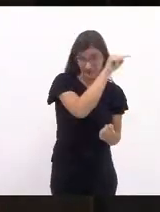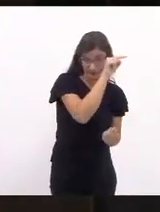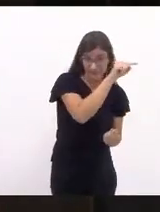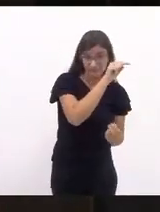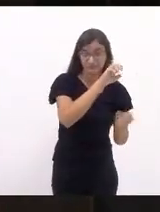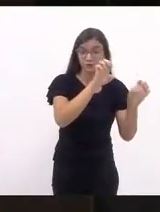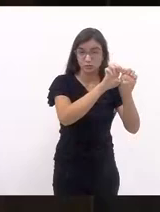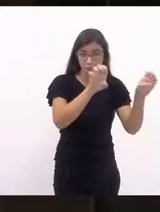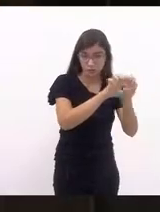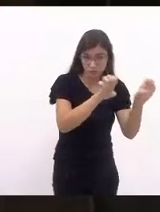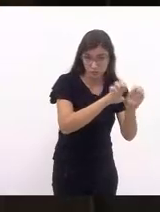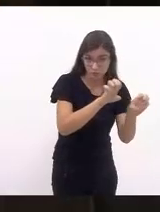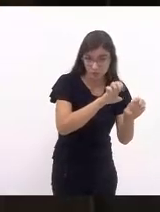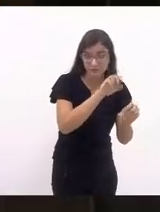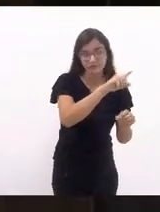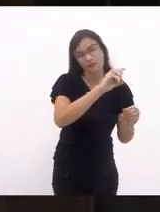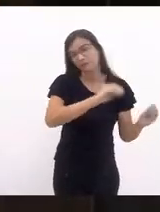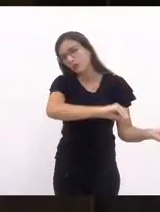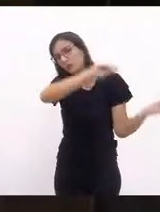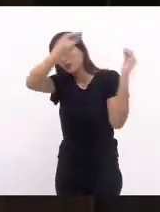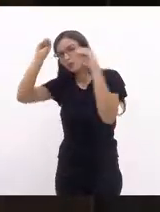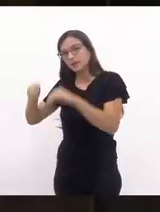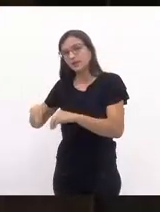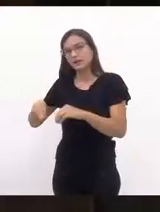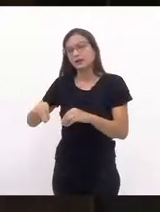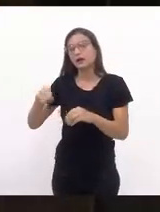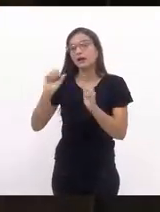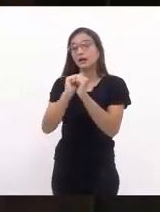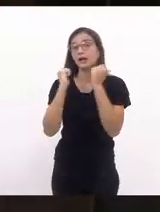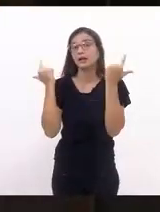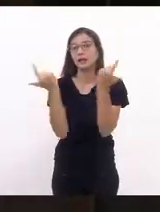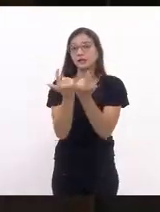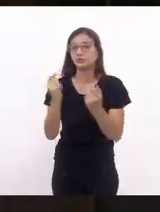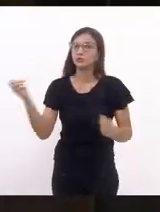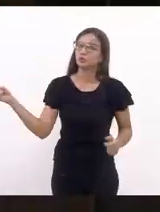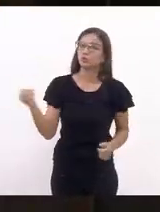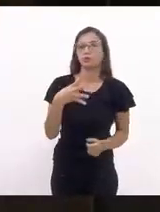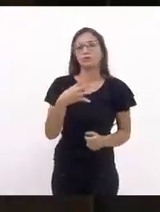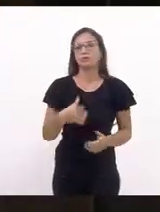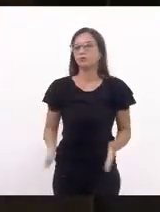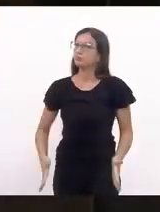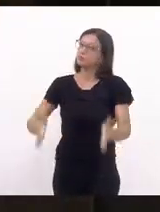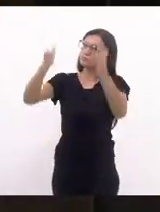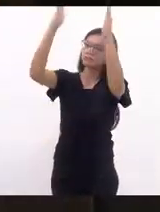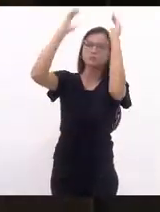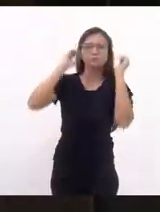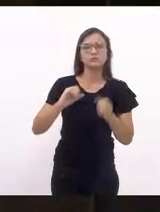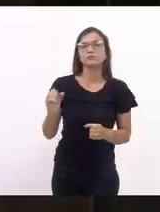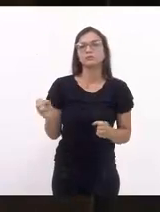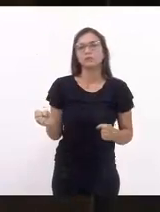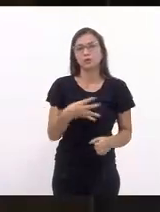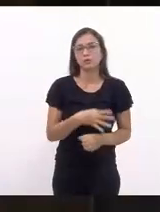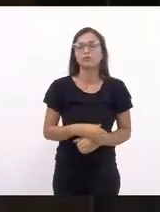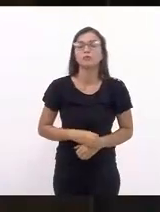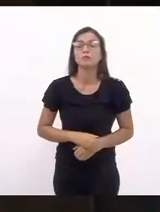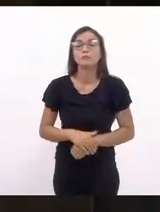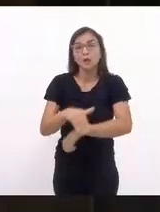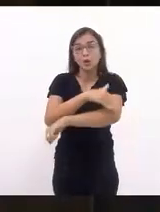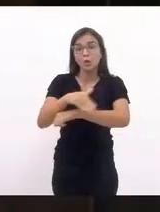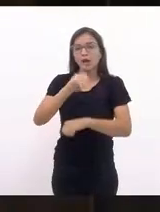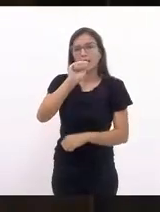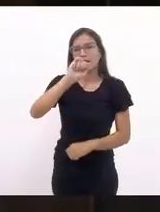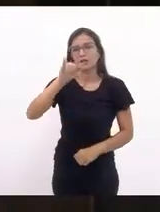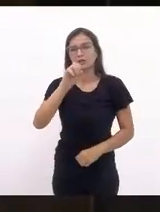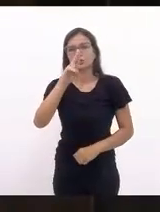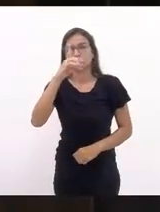da emissora para o novo prédio da alerj na Rua da Ajuda são 24 horas programação